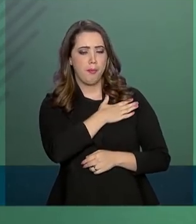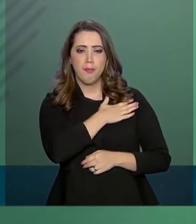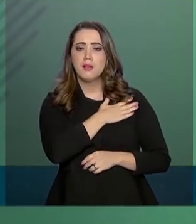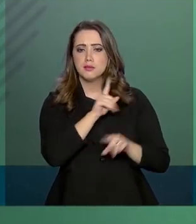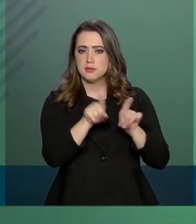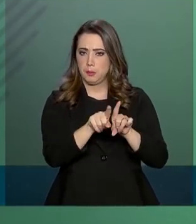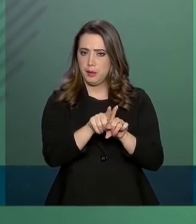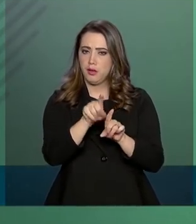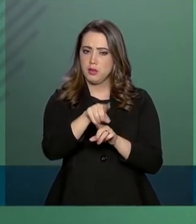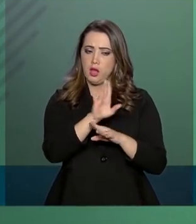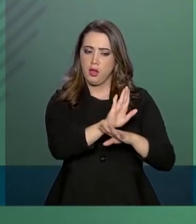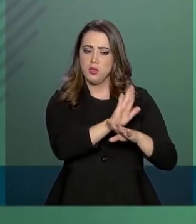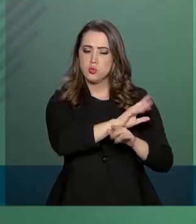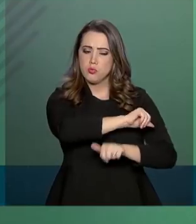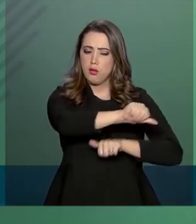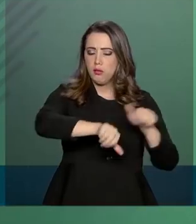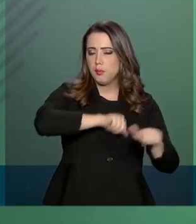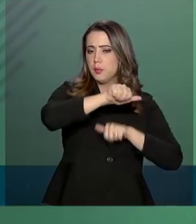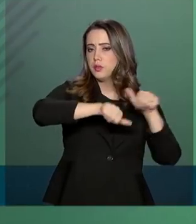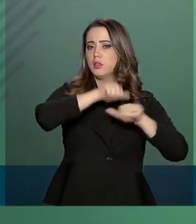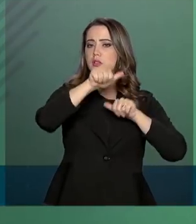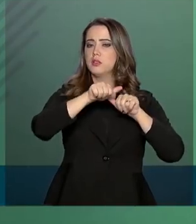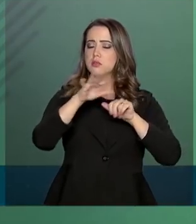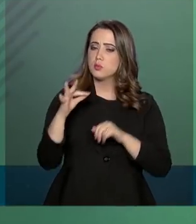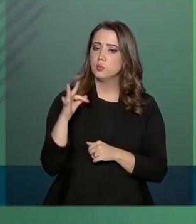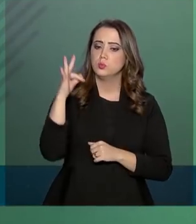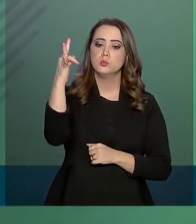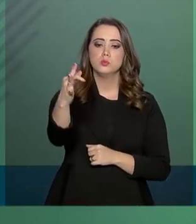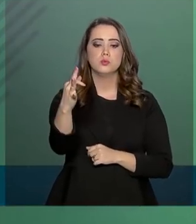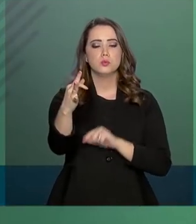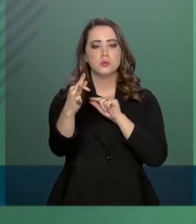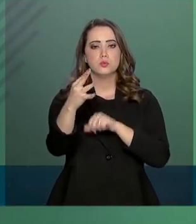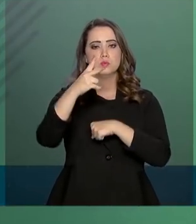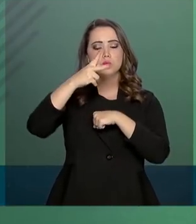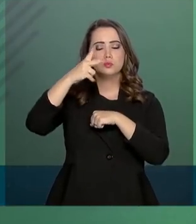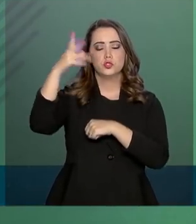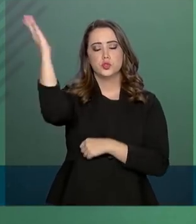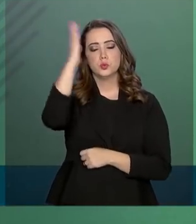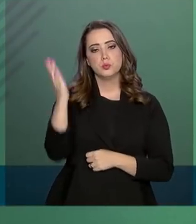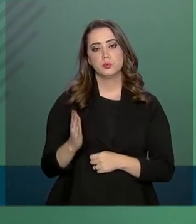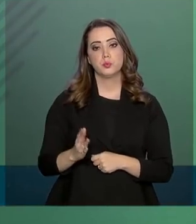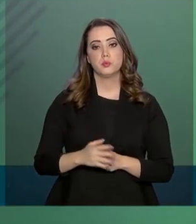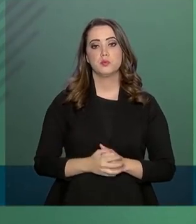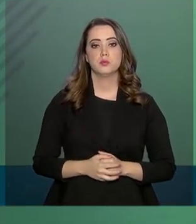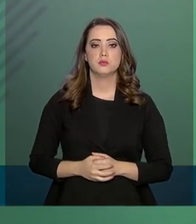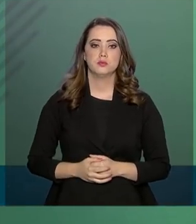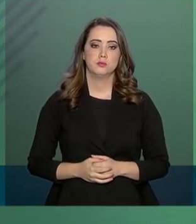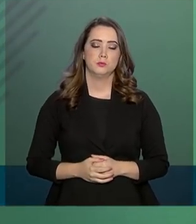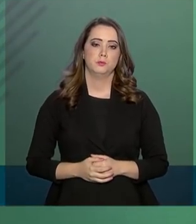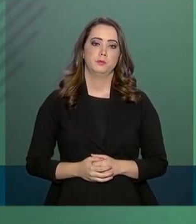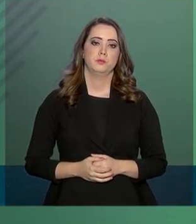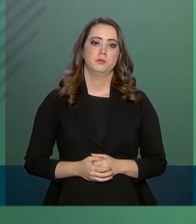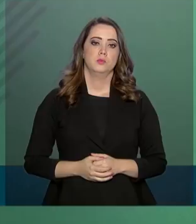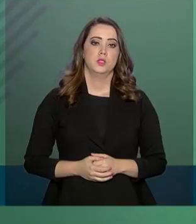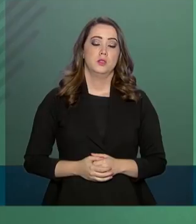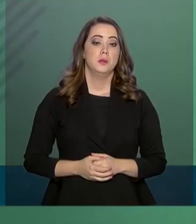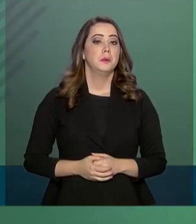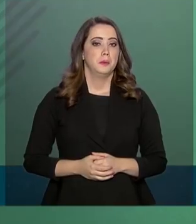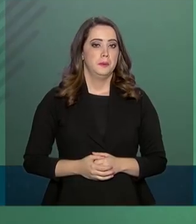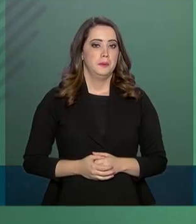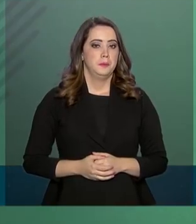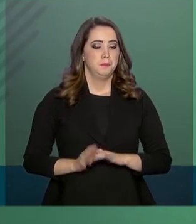contribuir com a mudança e com o futuro no brasil o tema